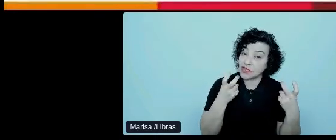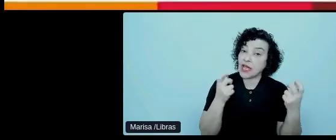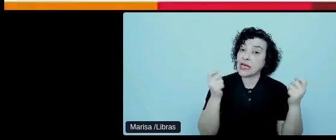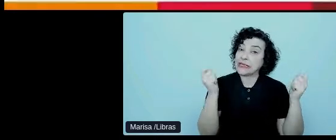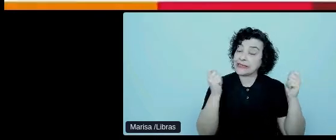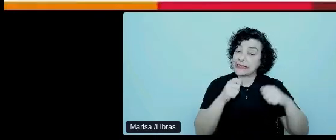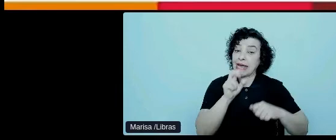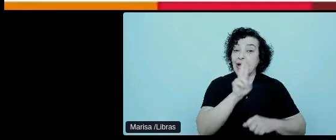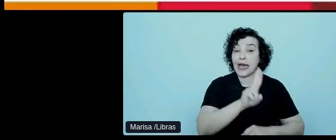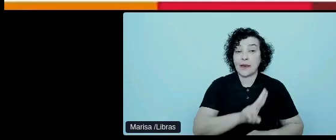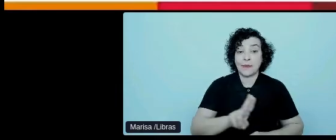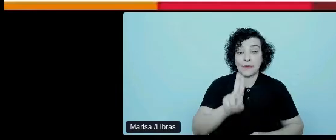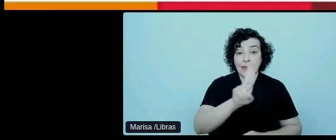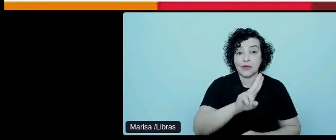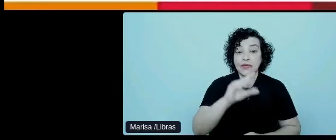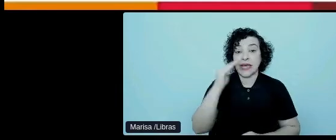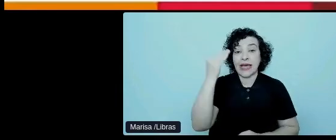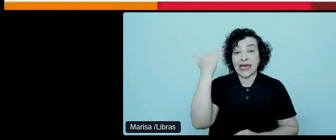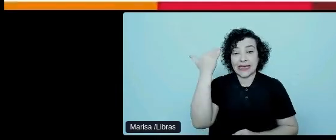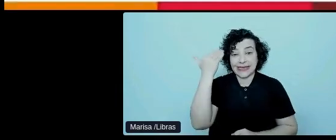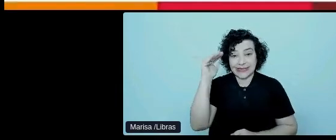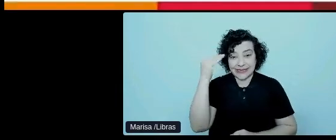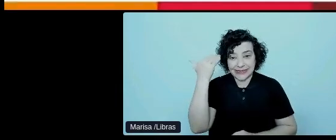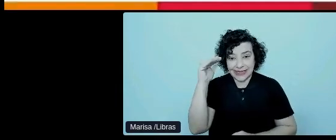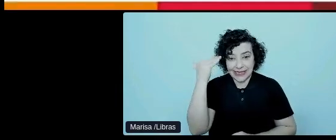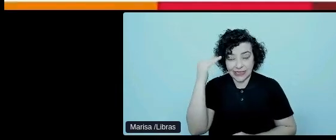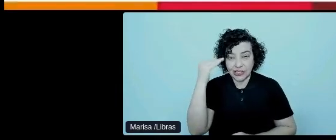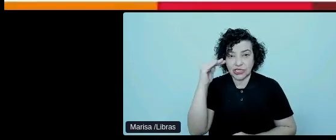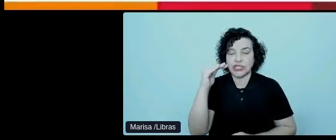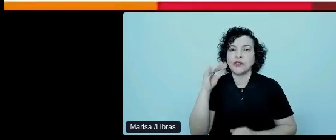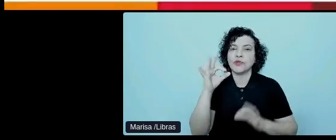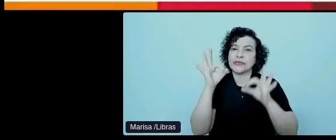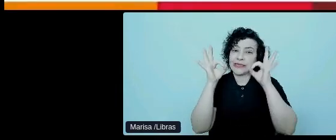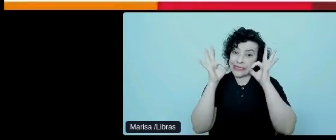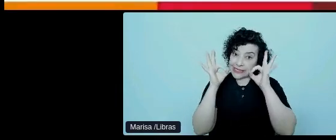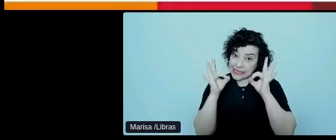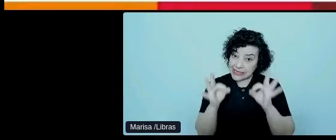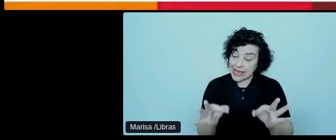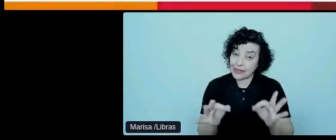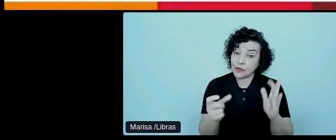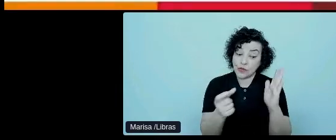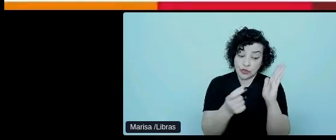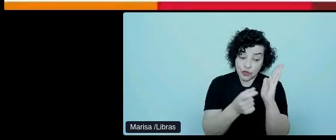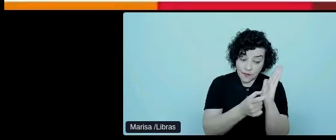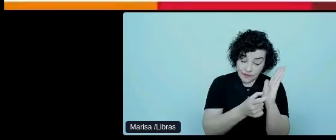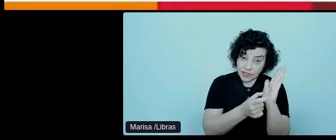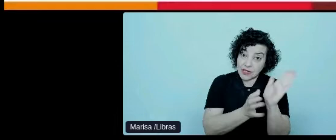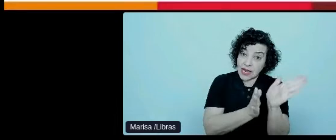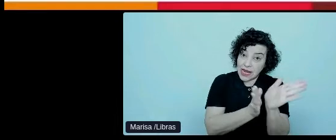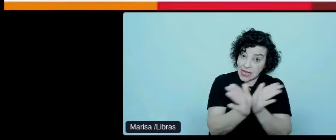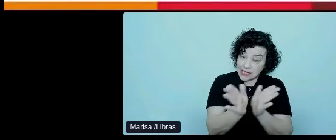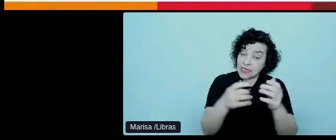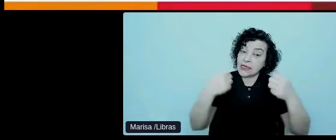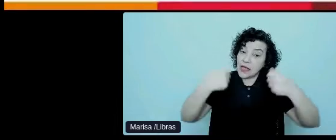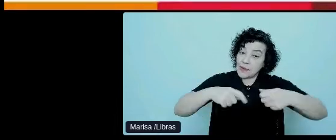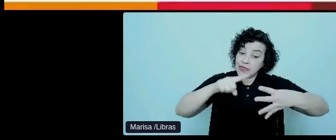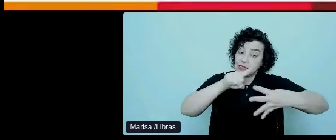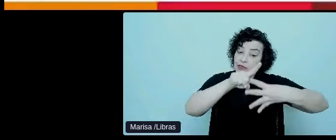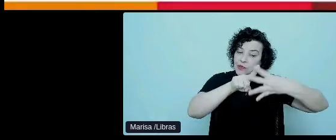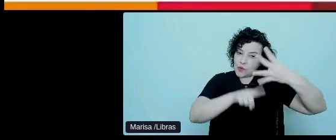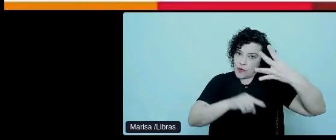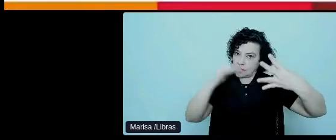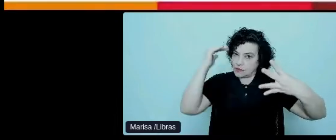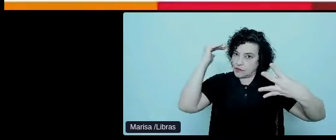ser compreensível e ser robusto. Então, para eu ter a minha aplicação acessível, eu preciso cumprir com esses